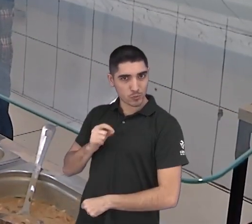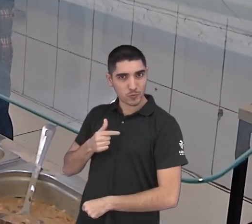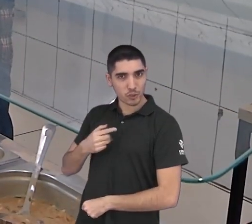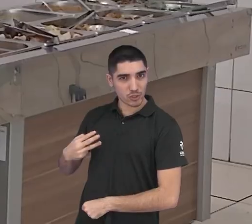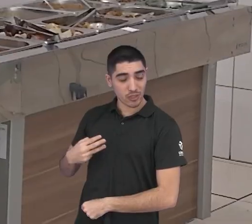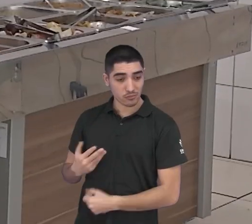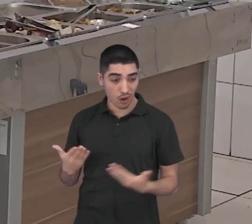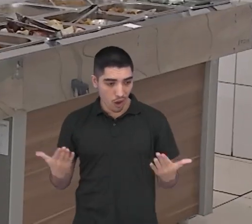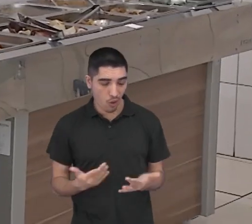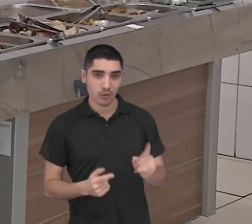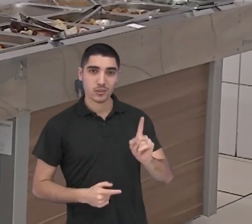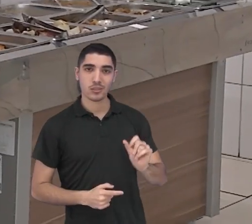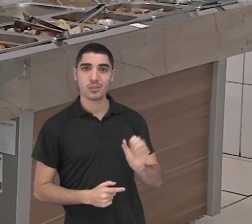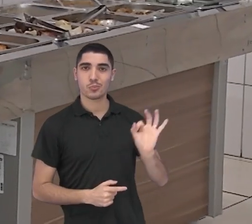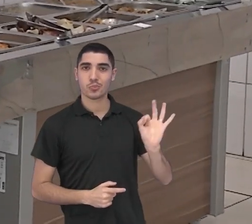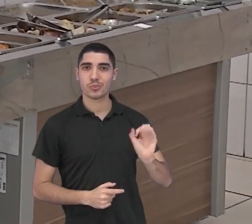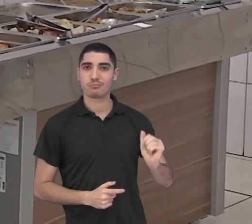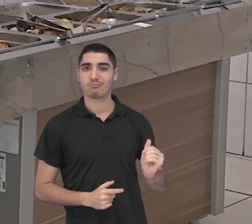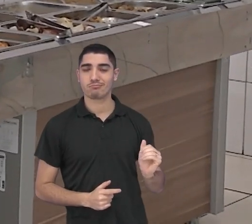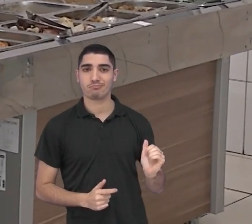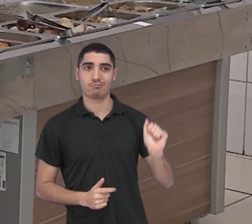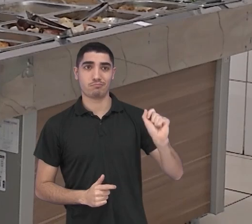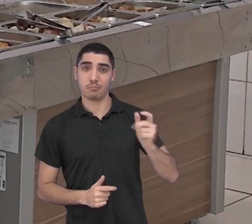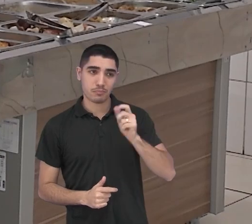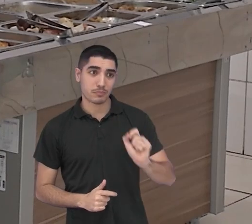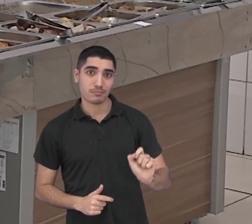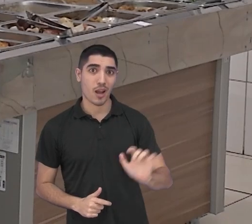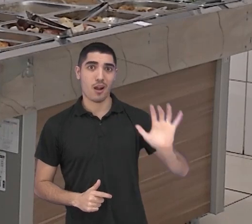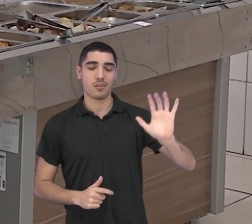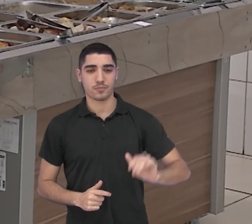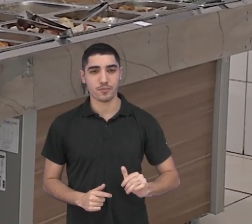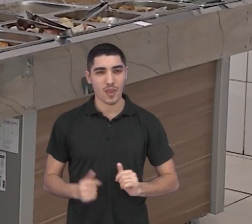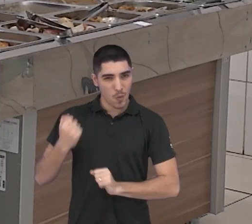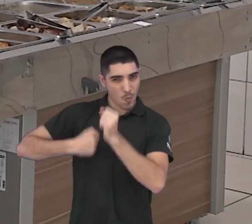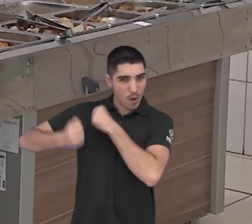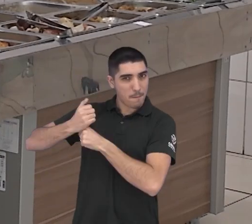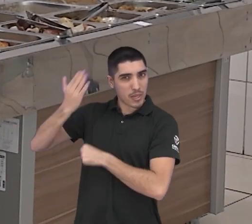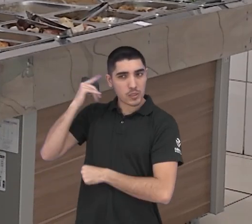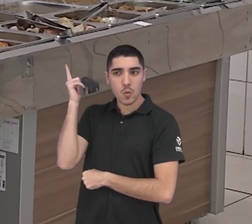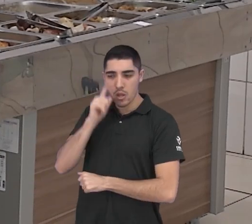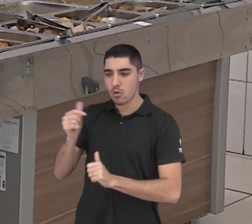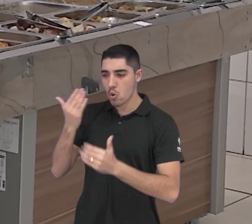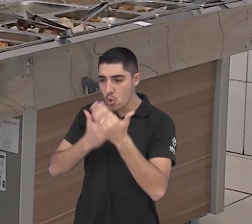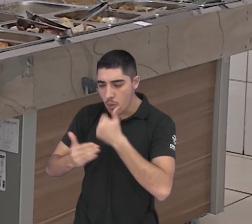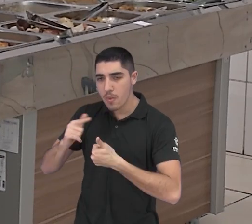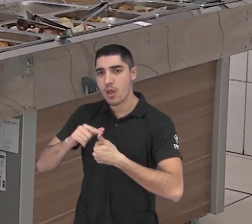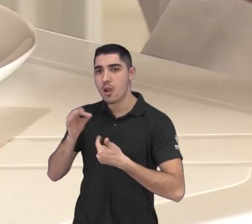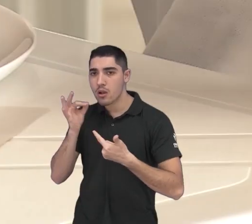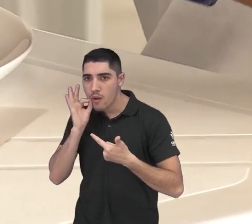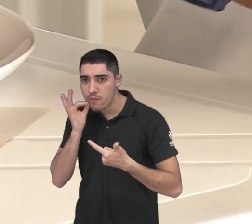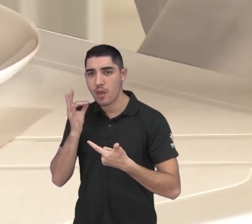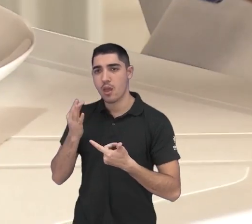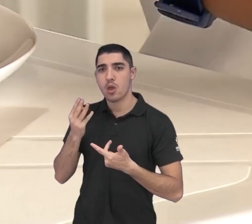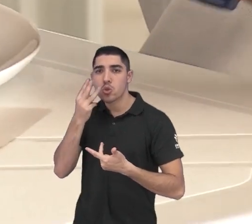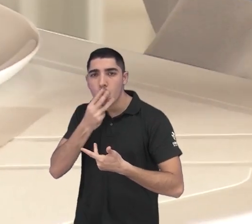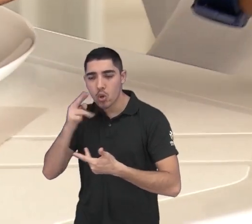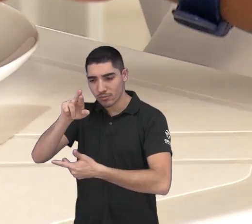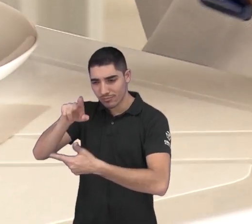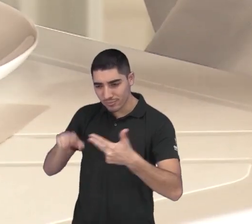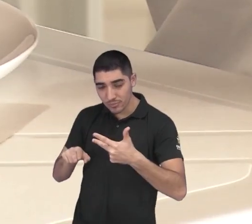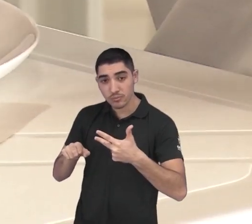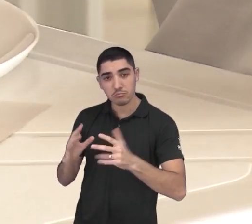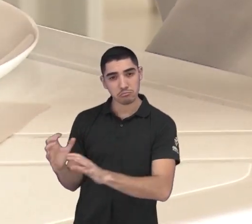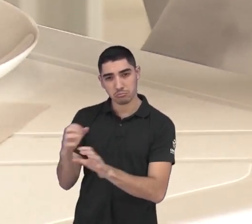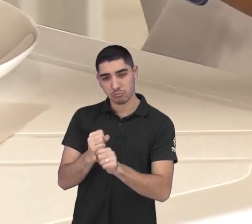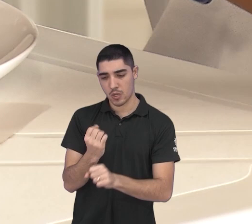2023. No ano passado, era possível fazer uma refeição completa, incluindo bebida, café e sobremesa, por